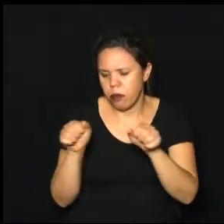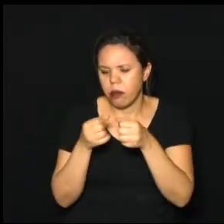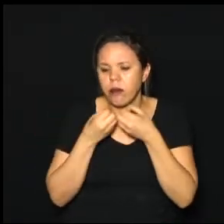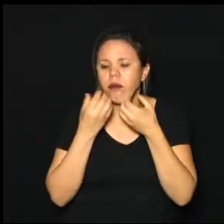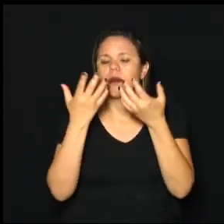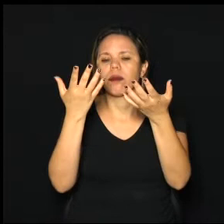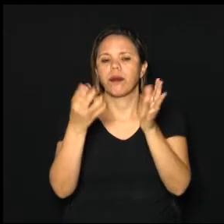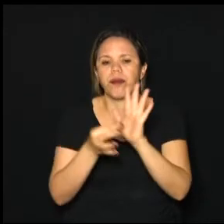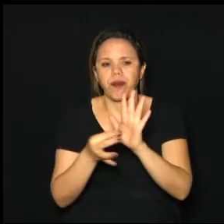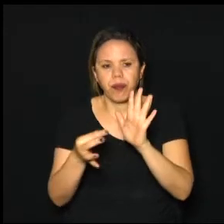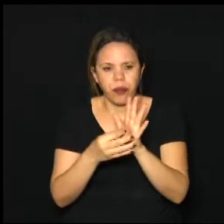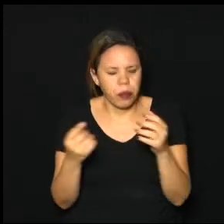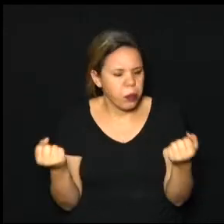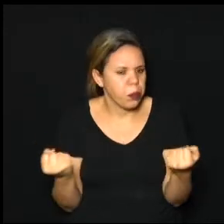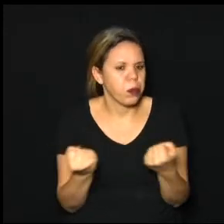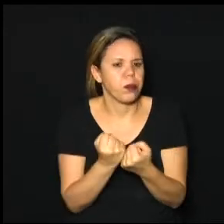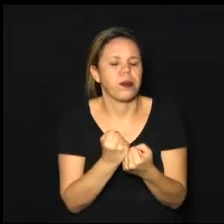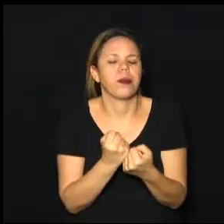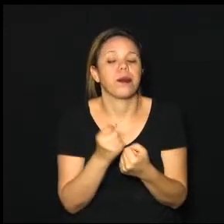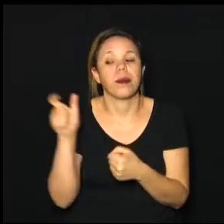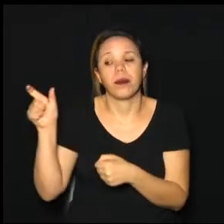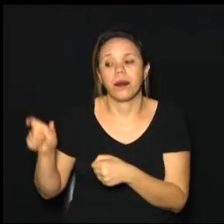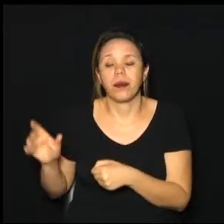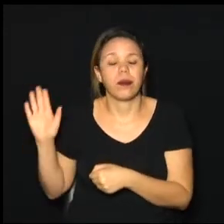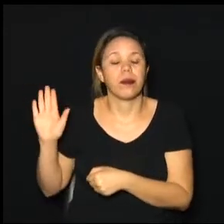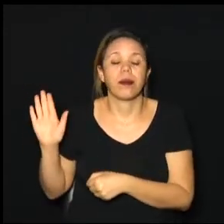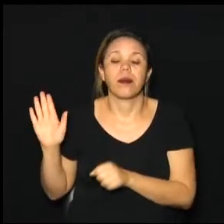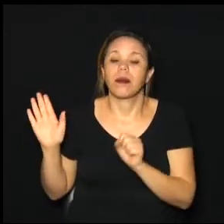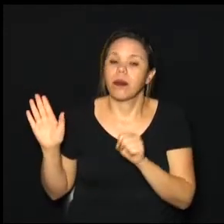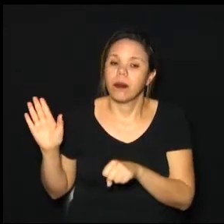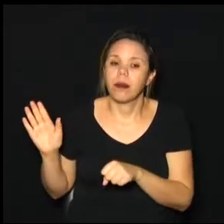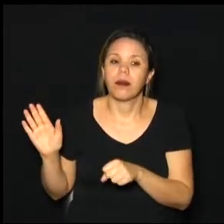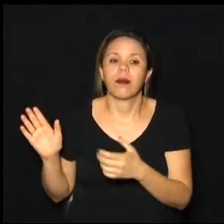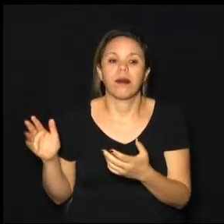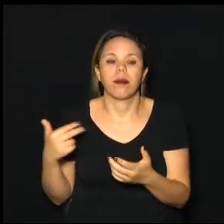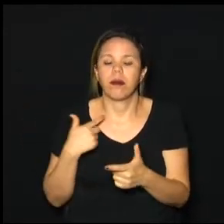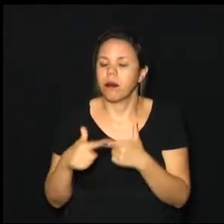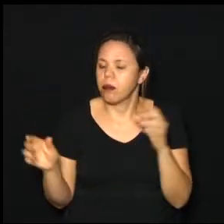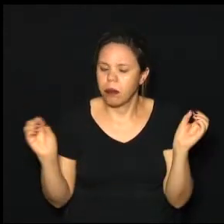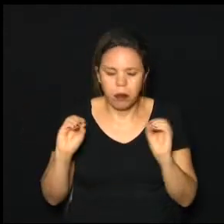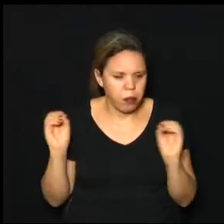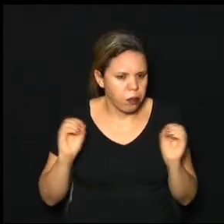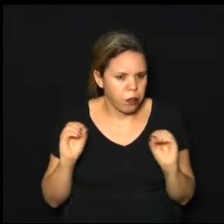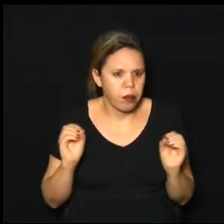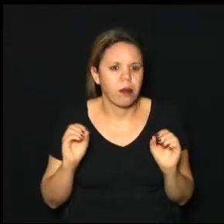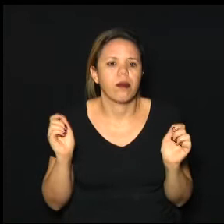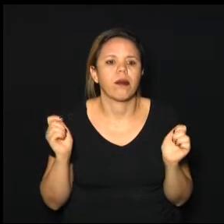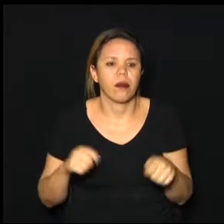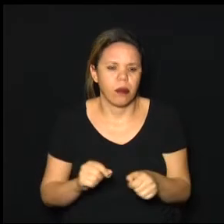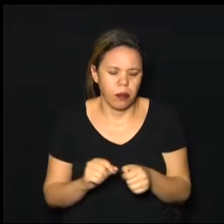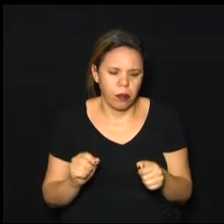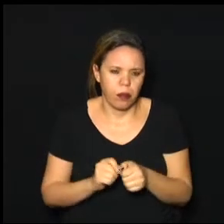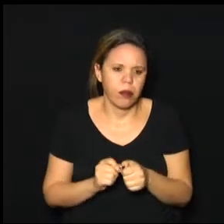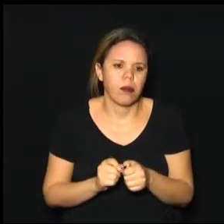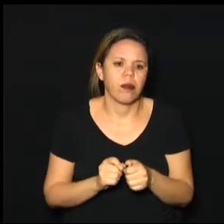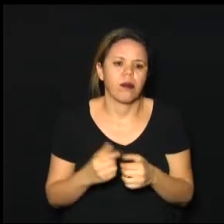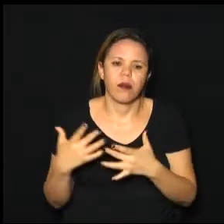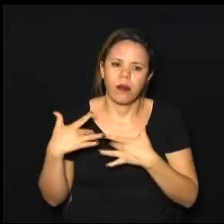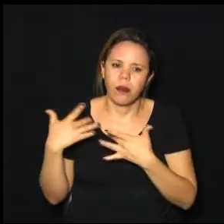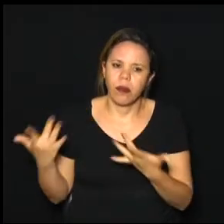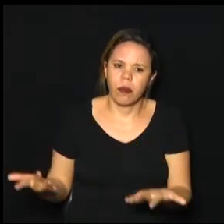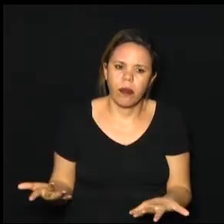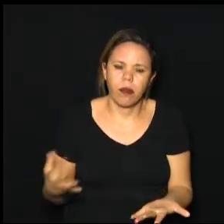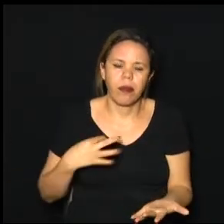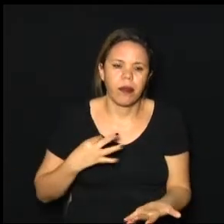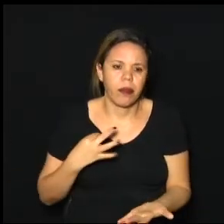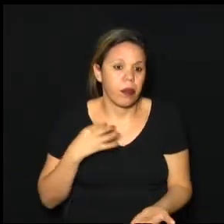expressar o seu apoio a esse ou aquele candidato, não tem problema nenhum, ele pode fazer isso de forma voluntária, ele não pode fazer